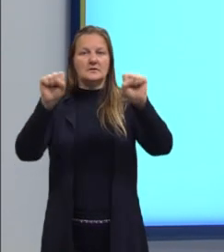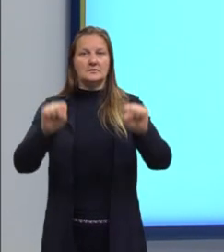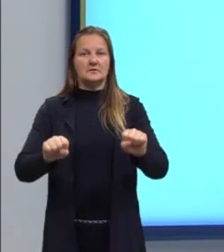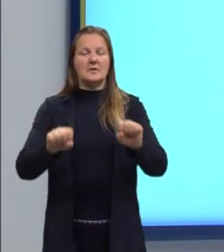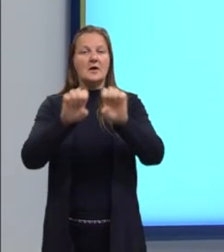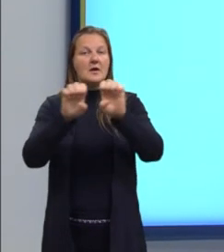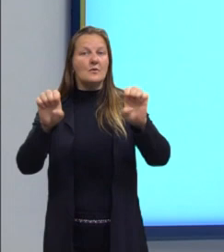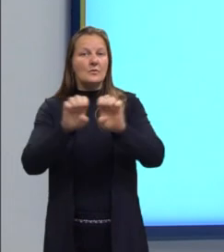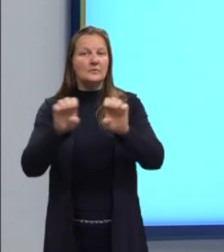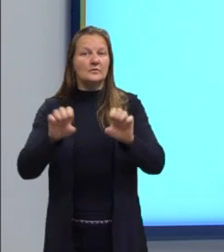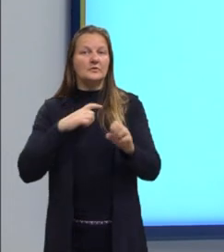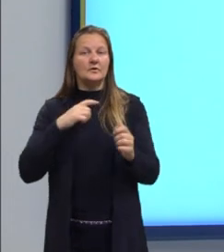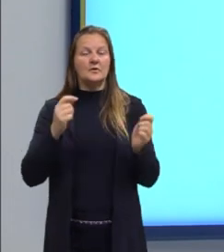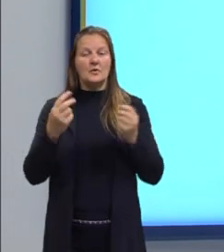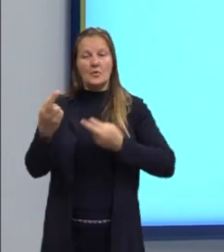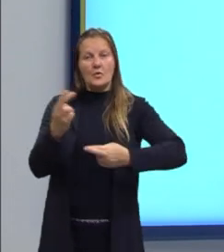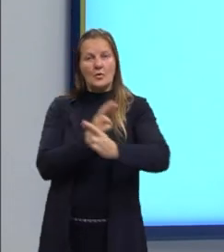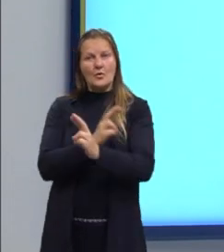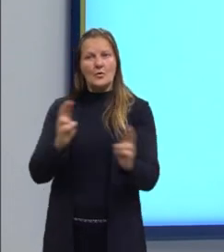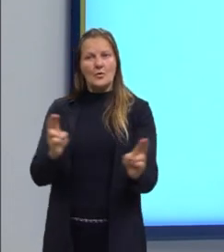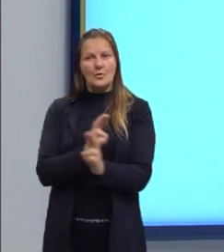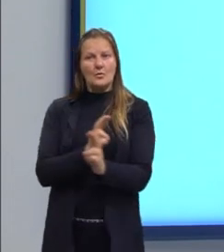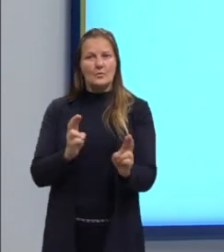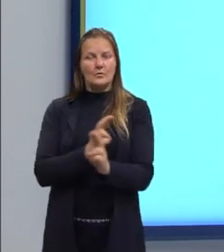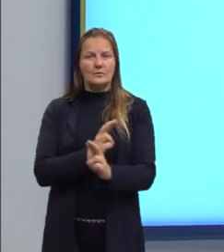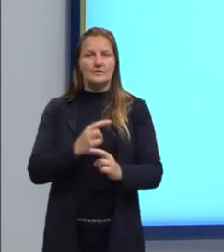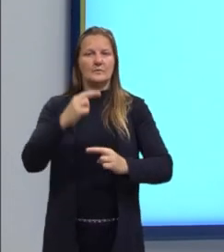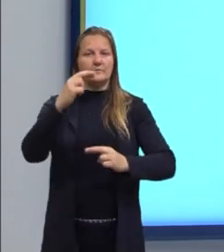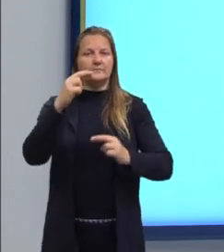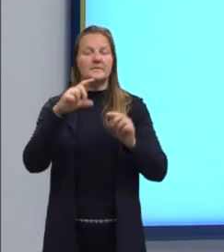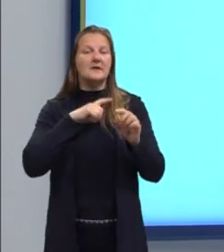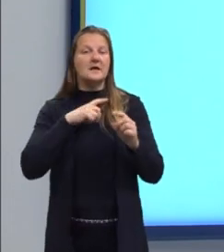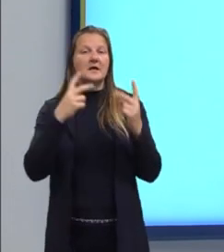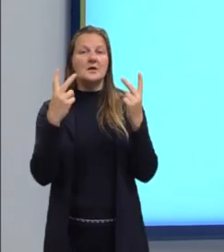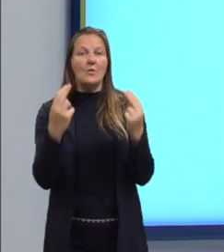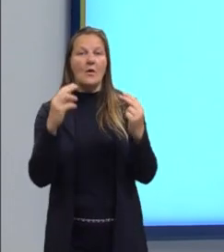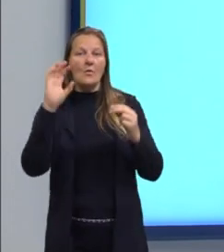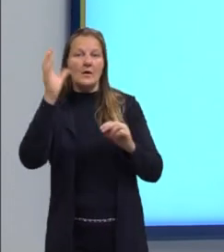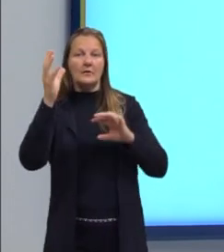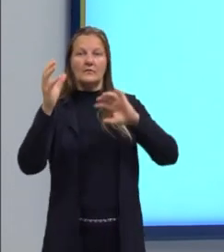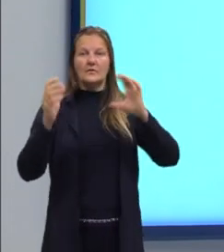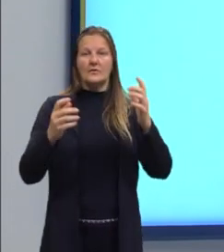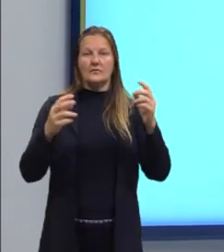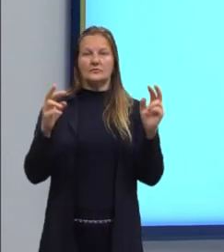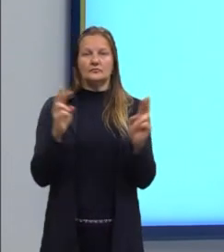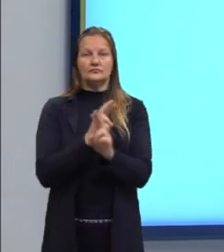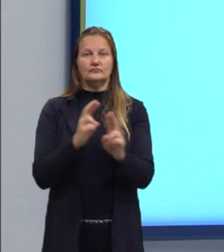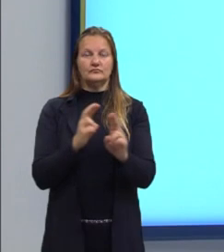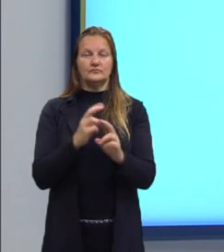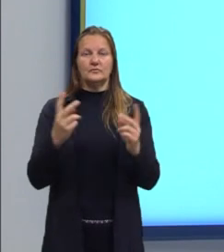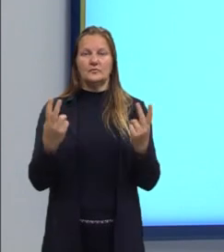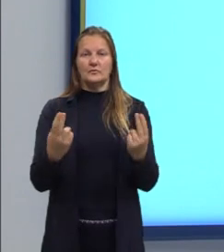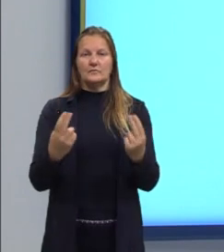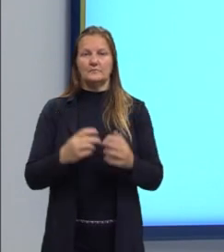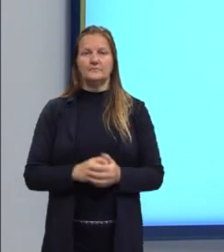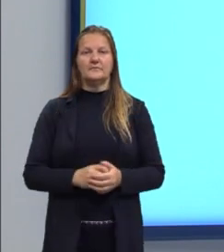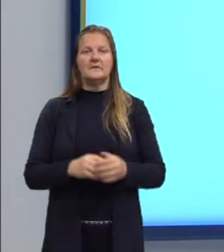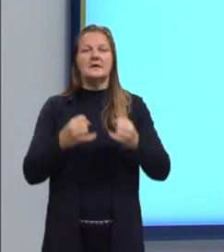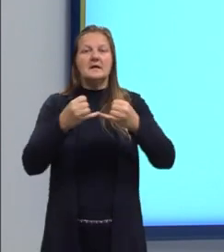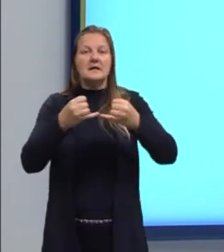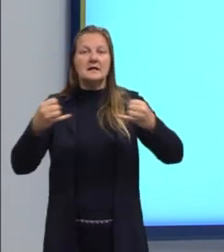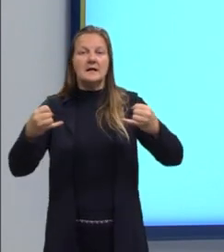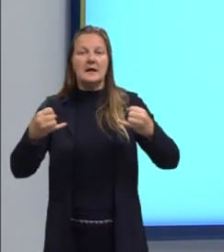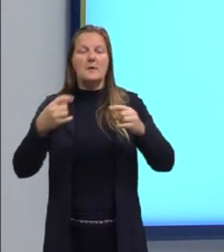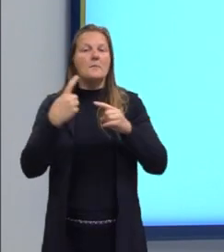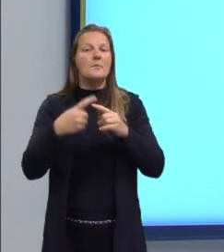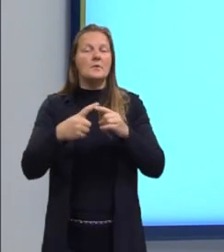relacionadas entre si ou seja possuem as mesmas soluções dizemos que uma equação é linear